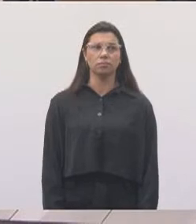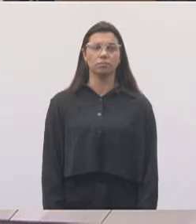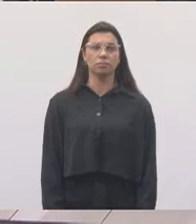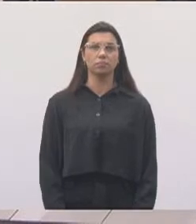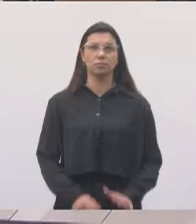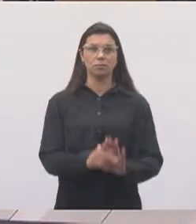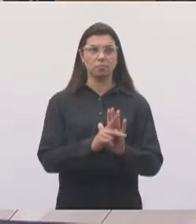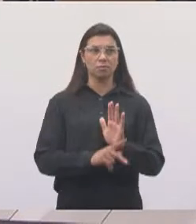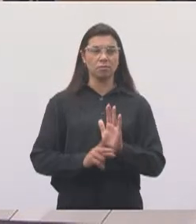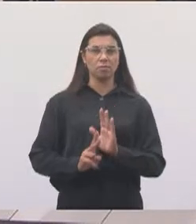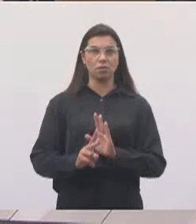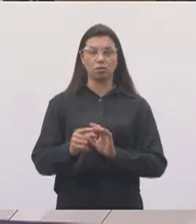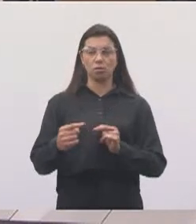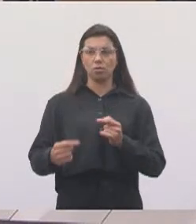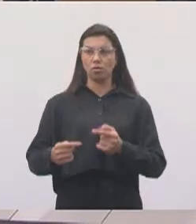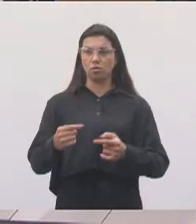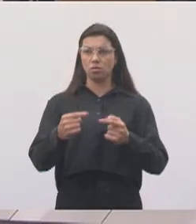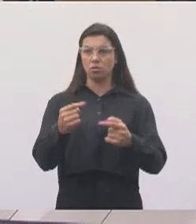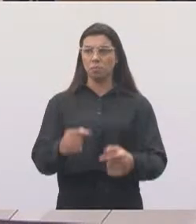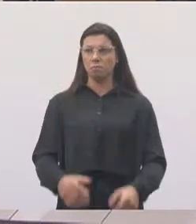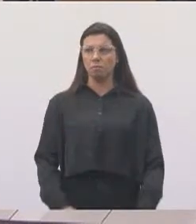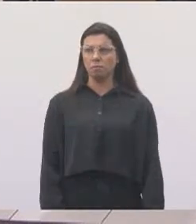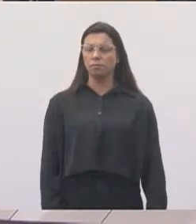O projeto continua em discussão.